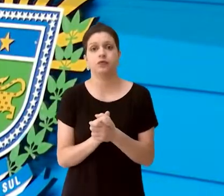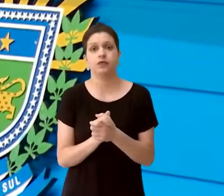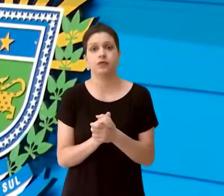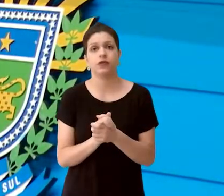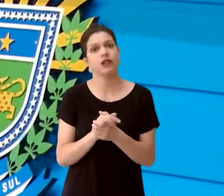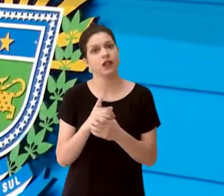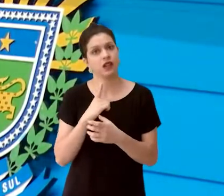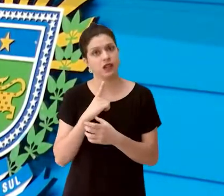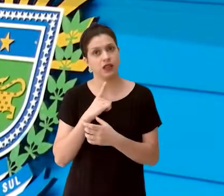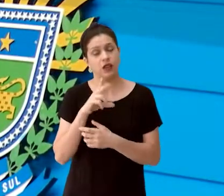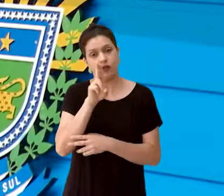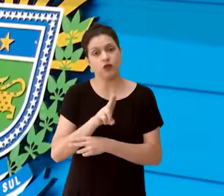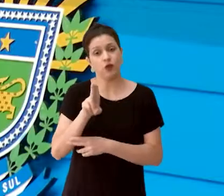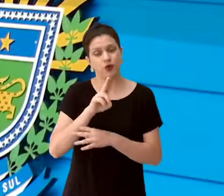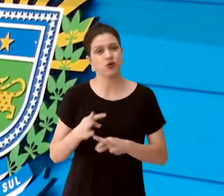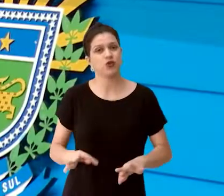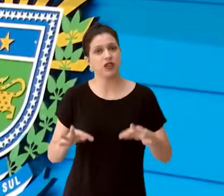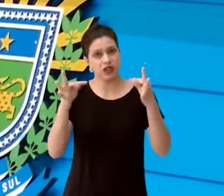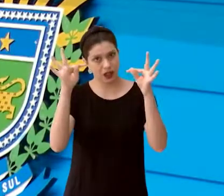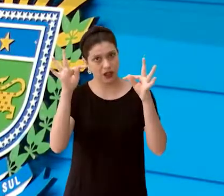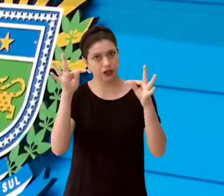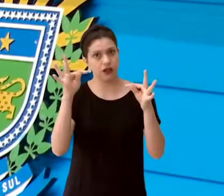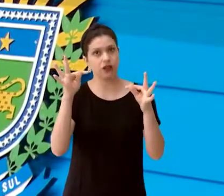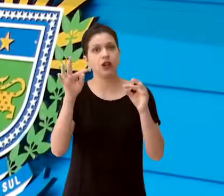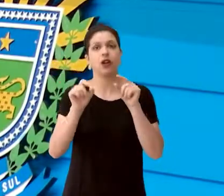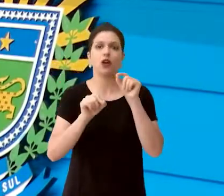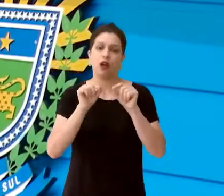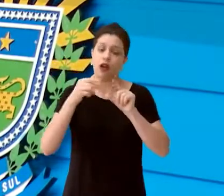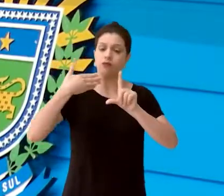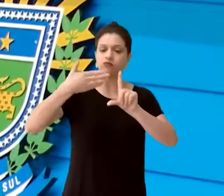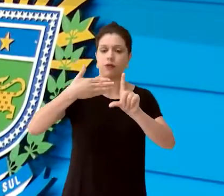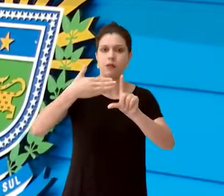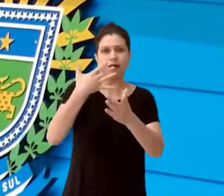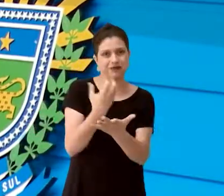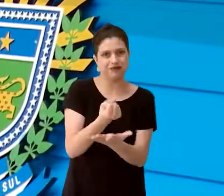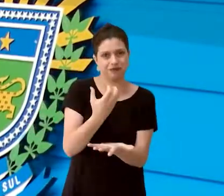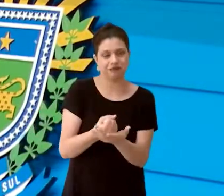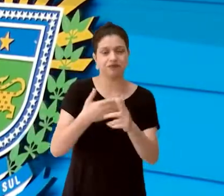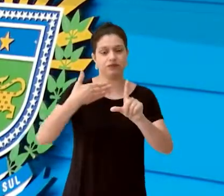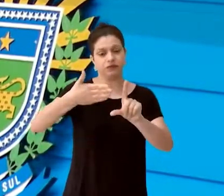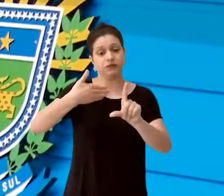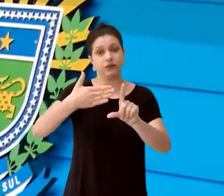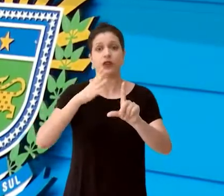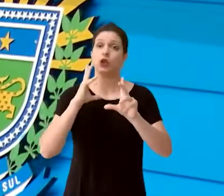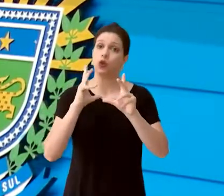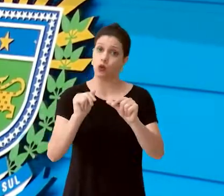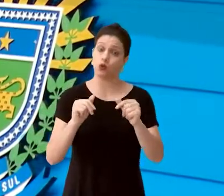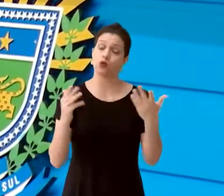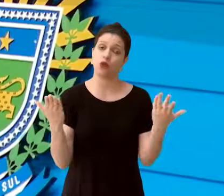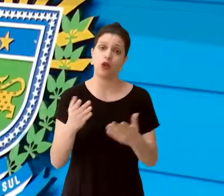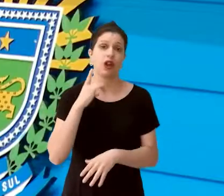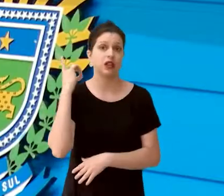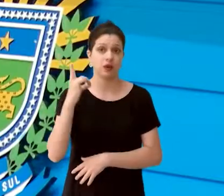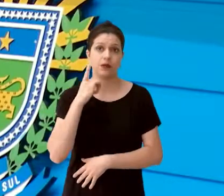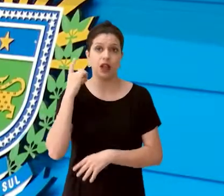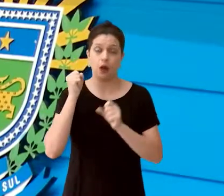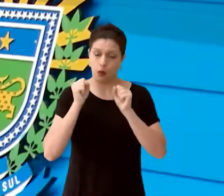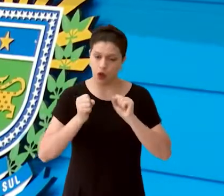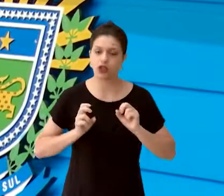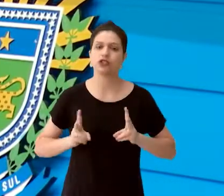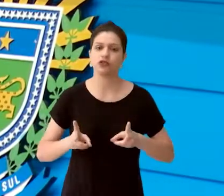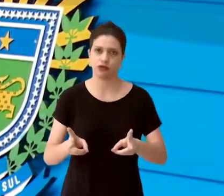aqui na Assembleia Legislativa foi realizada com auxílio da tecnologia, através de um aplicativo de